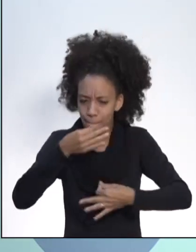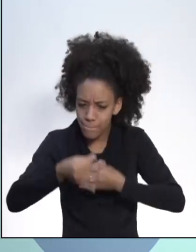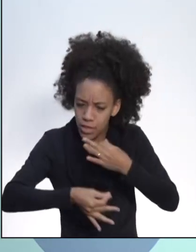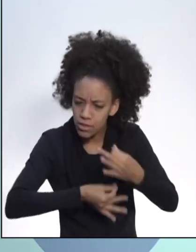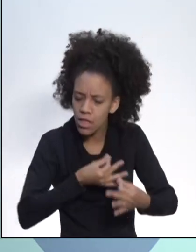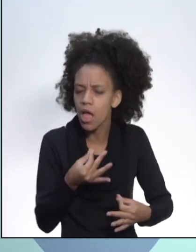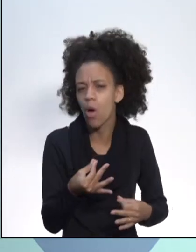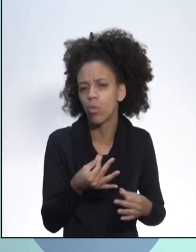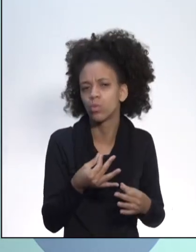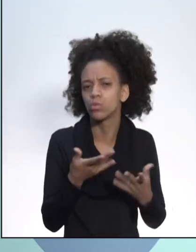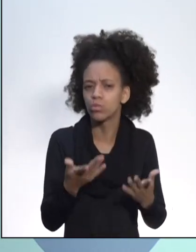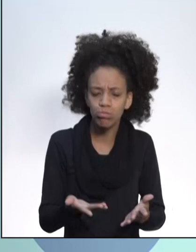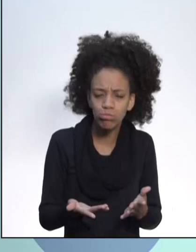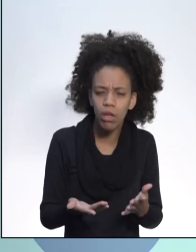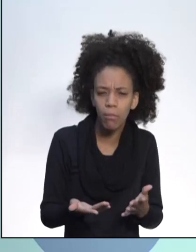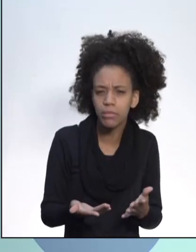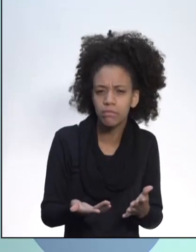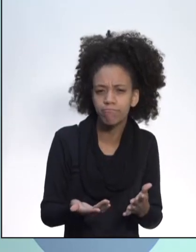essa